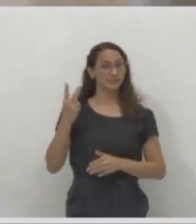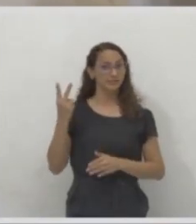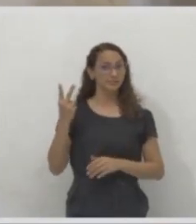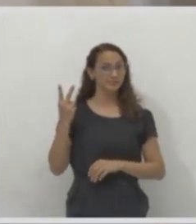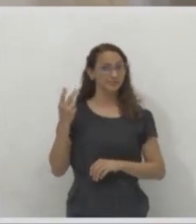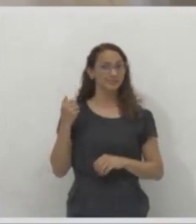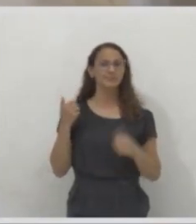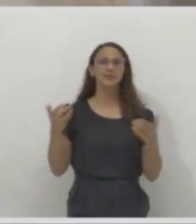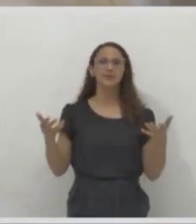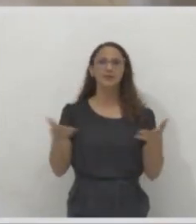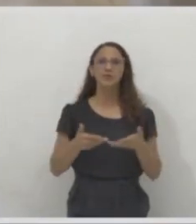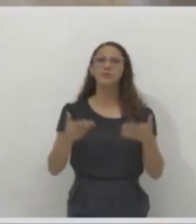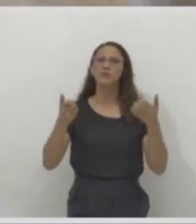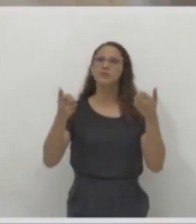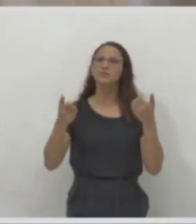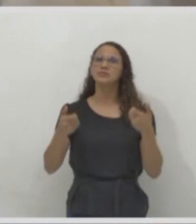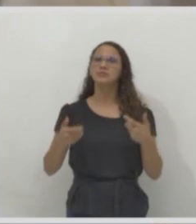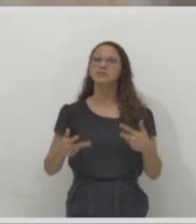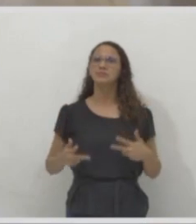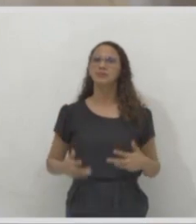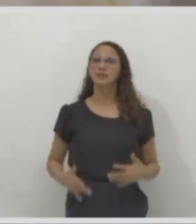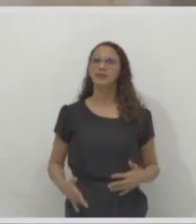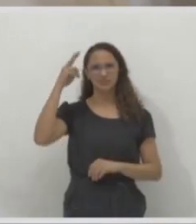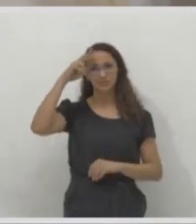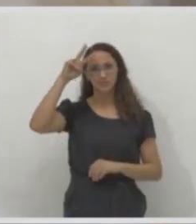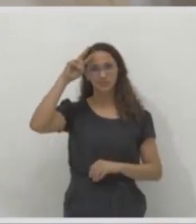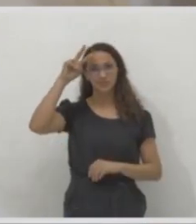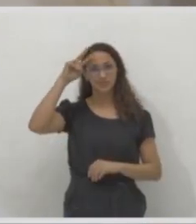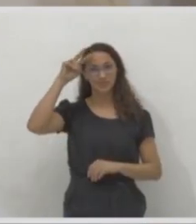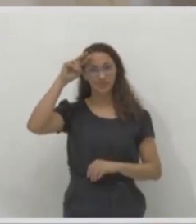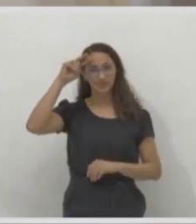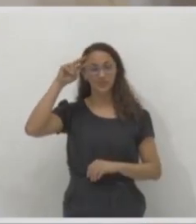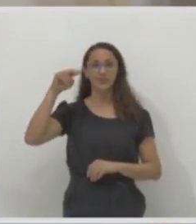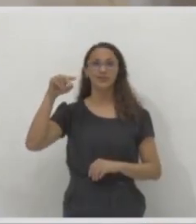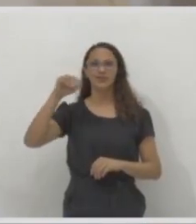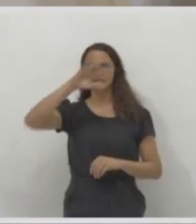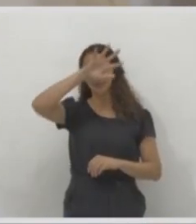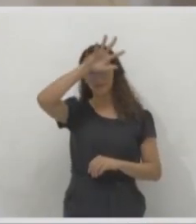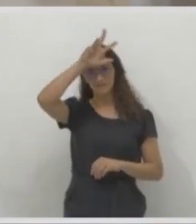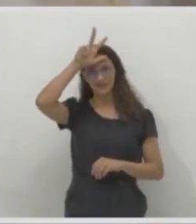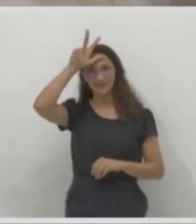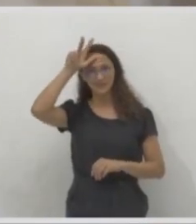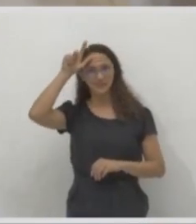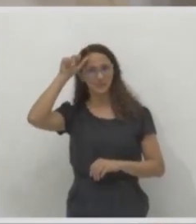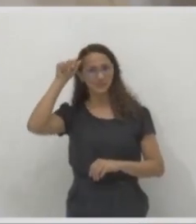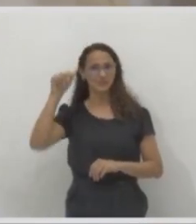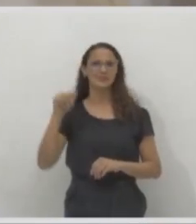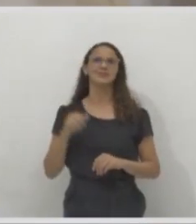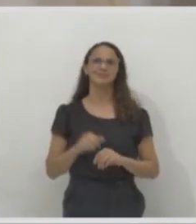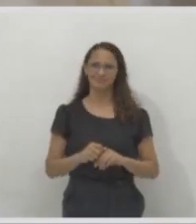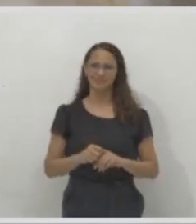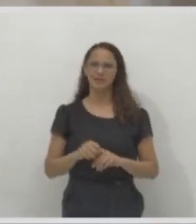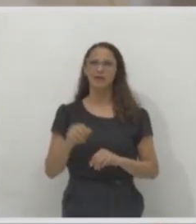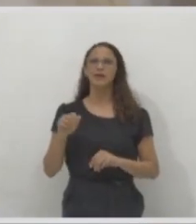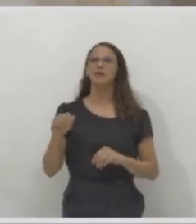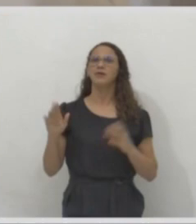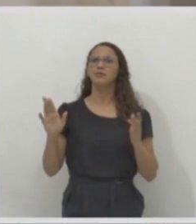vamos falar um pouco sobre um período da história da Amazônia, tá? Chamado Belle